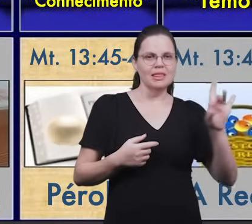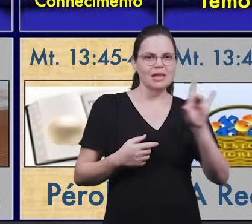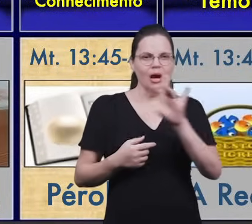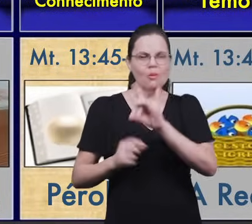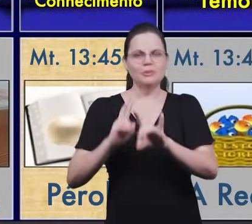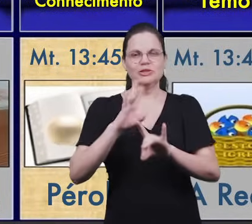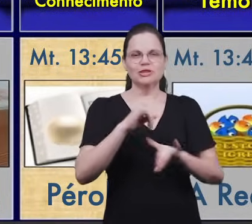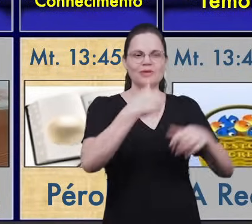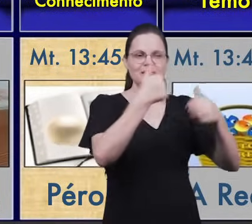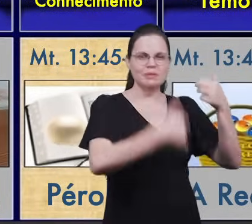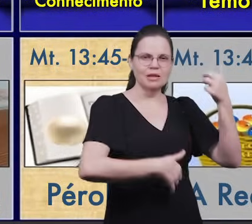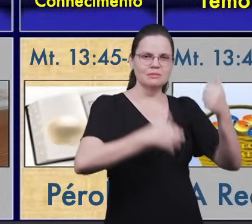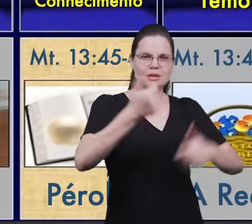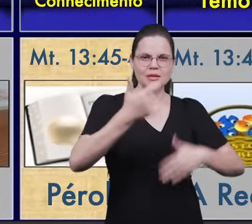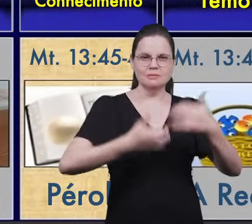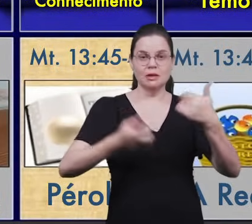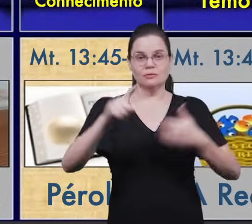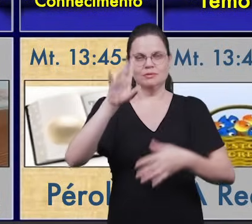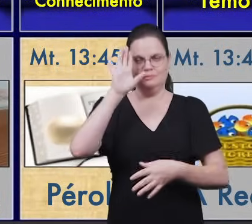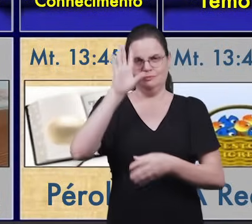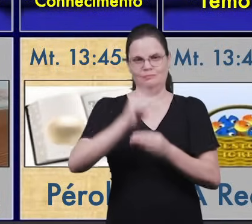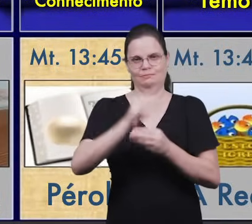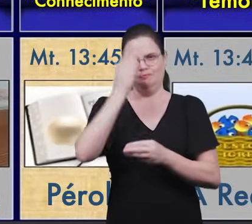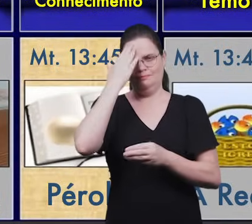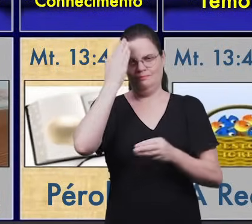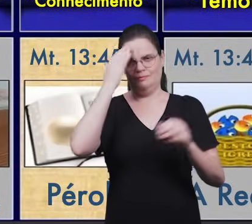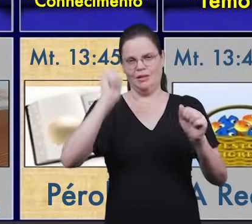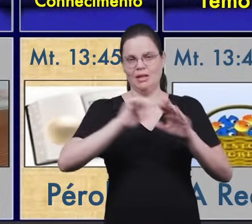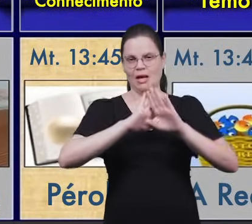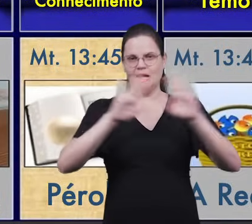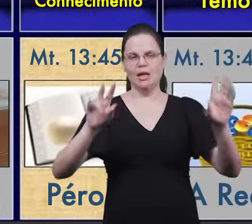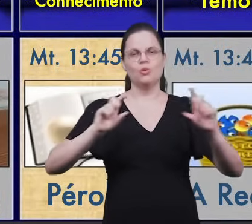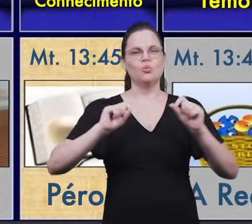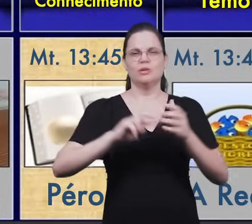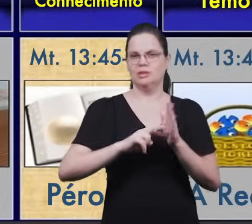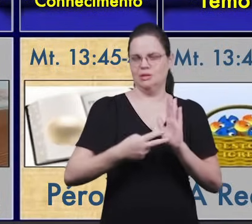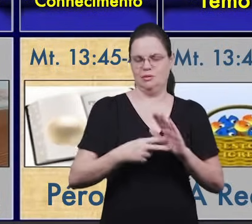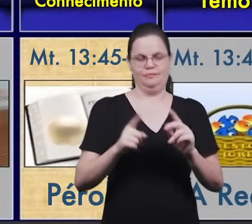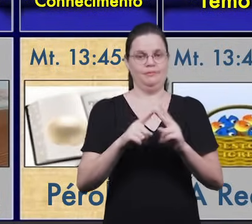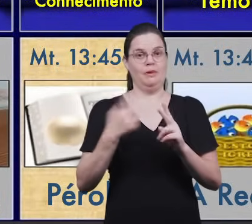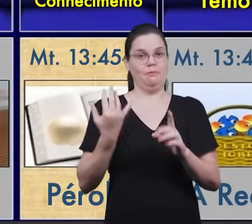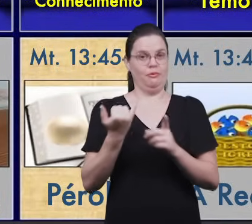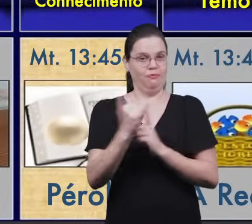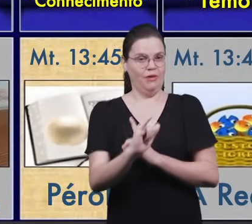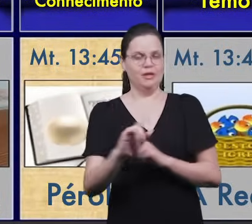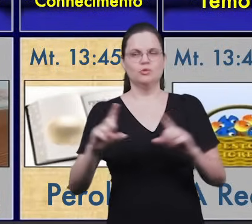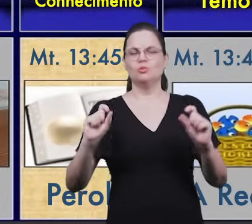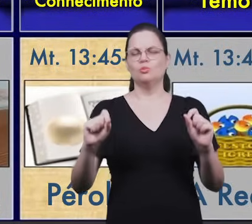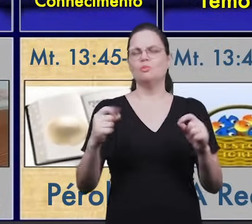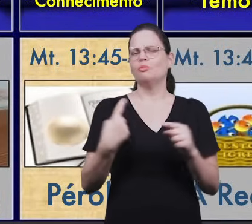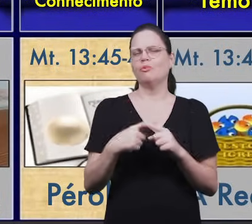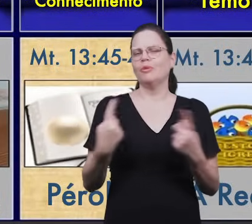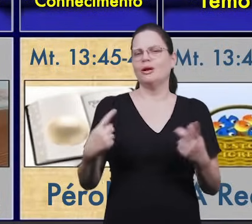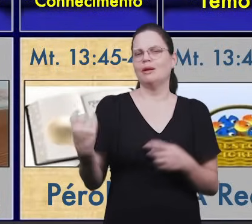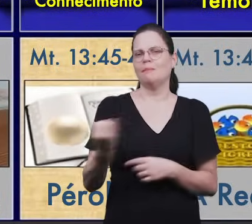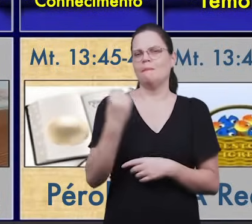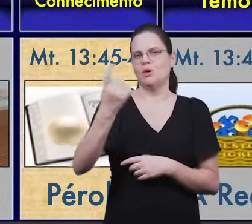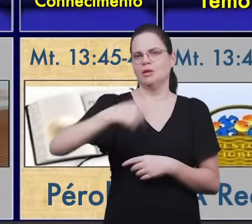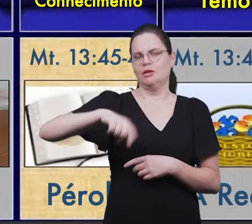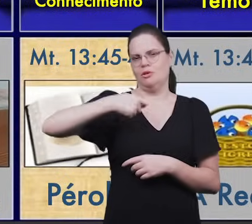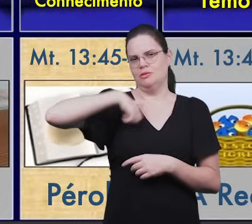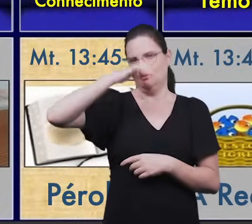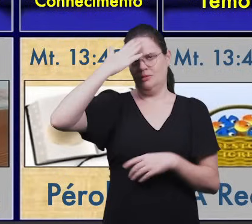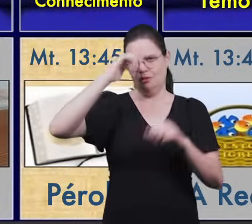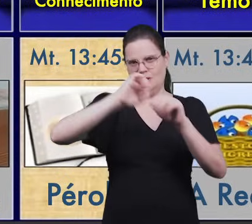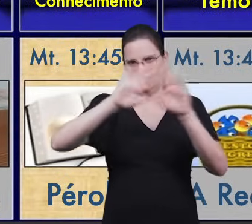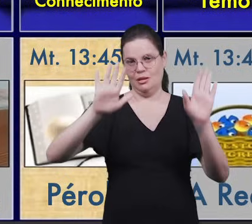você vai compreender qual o significado, a aplicação profética, porque é importante a gente saber disso dentro do plano